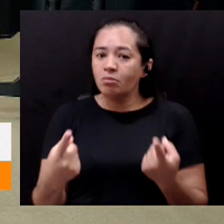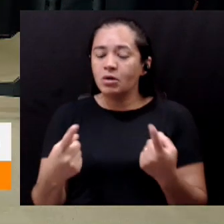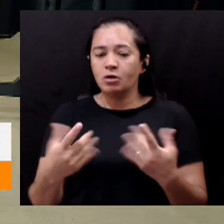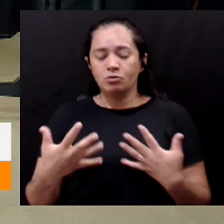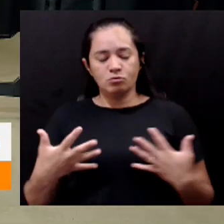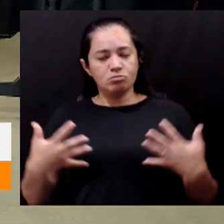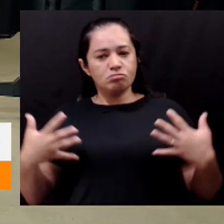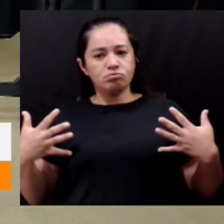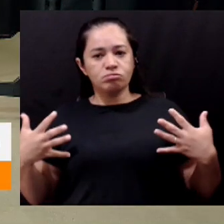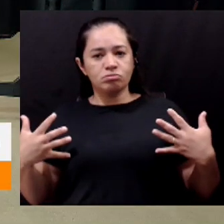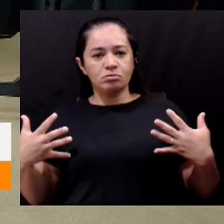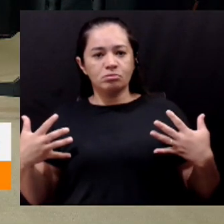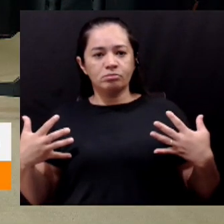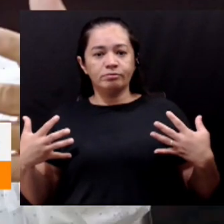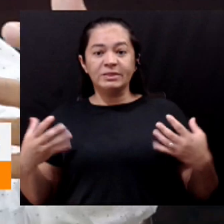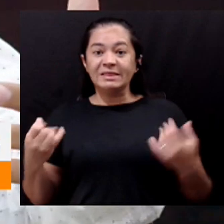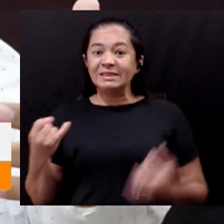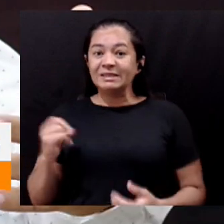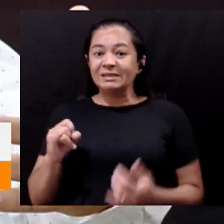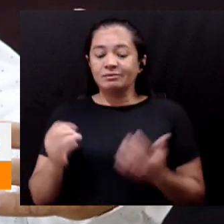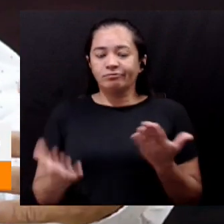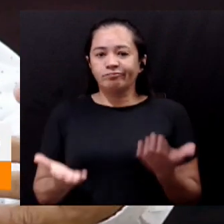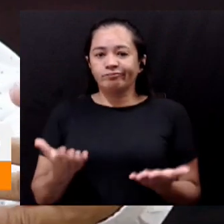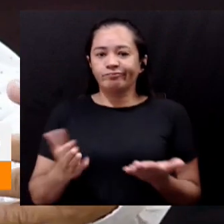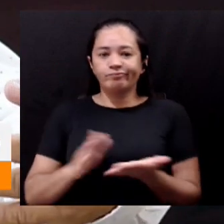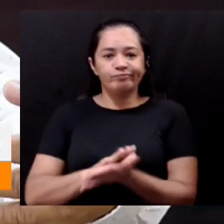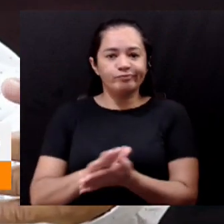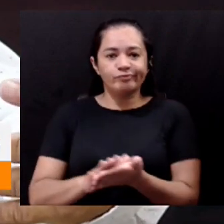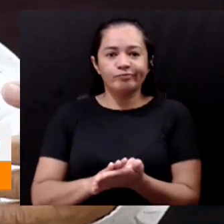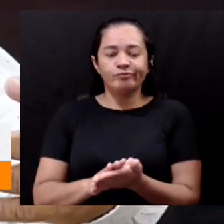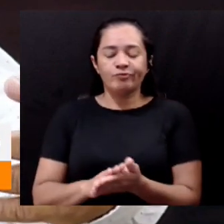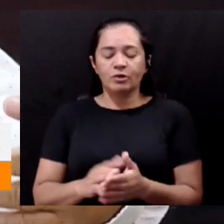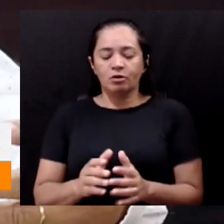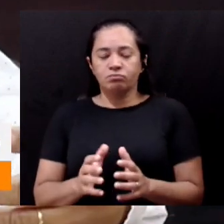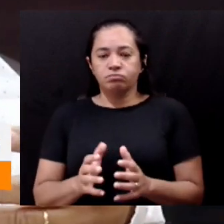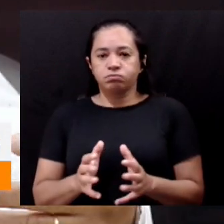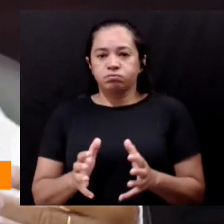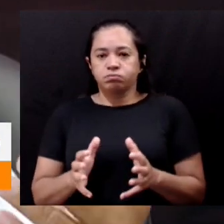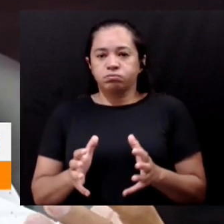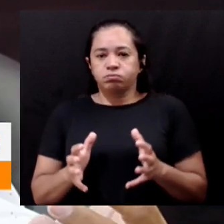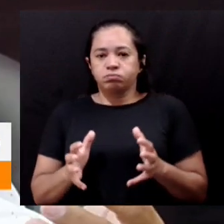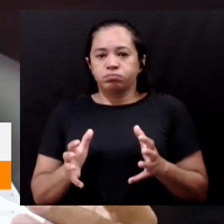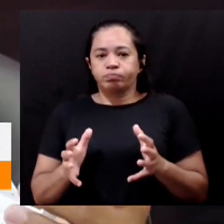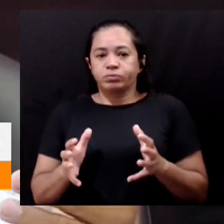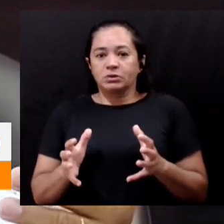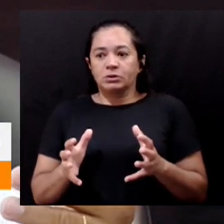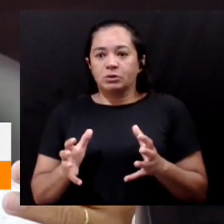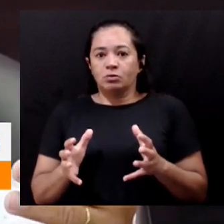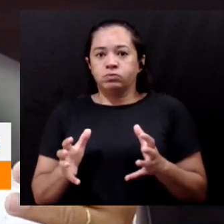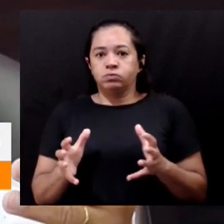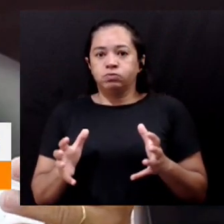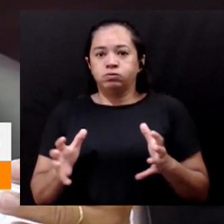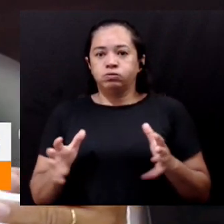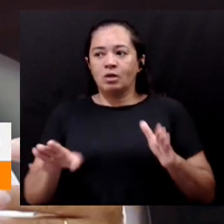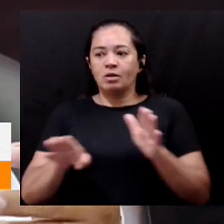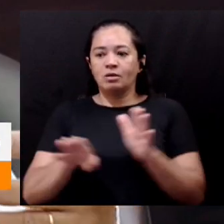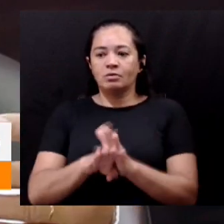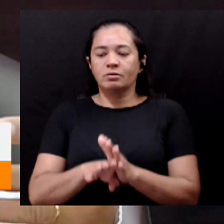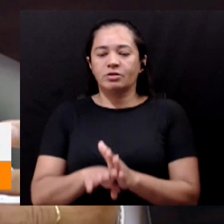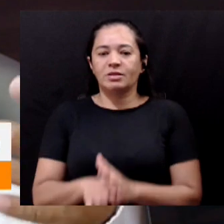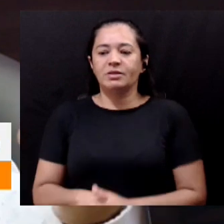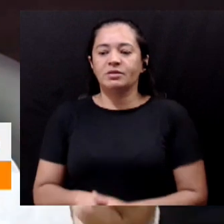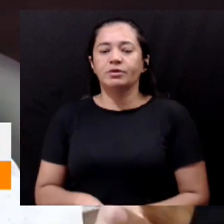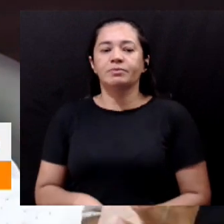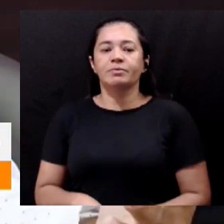for equilibrado, ele vai se inflar ao ponto de que, como disse a nossa colega Juliana, ele acha